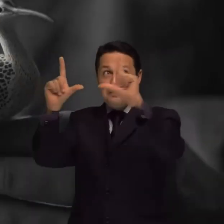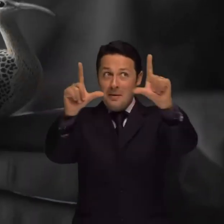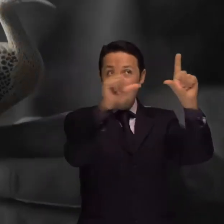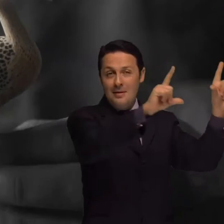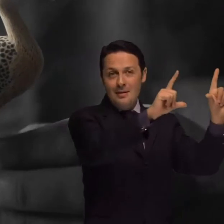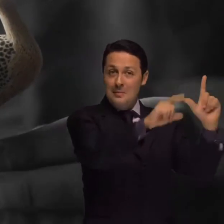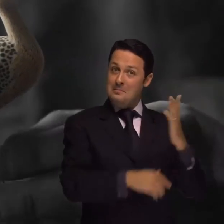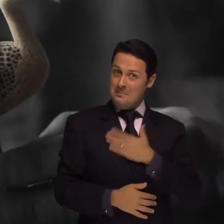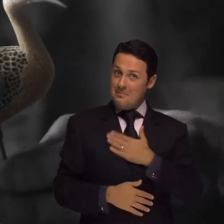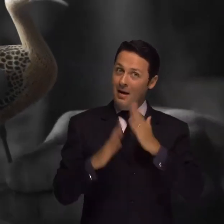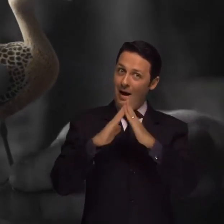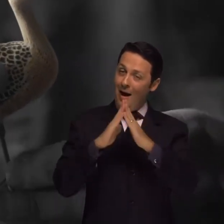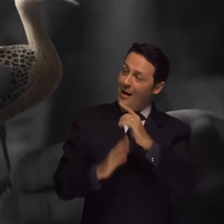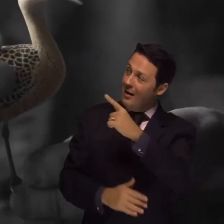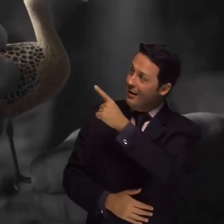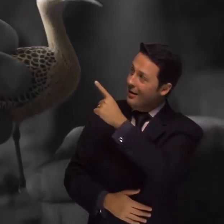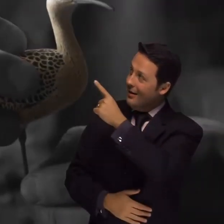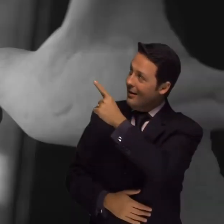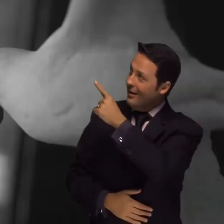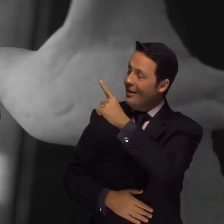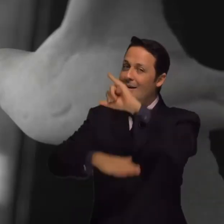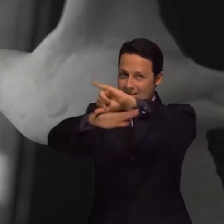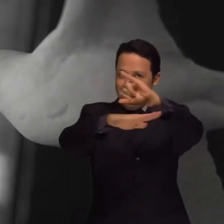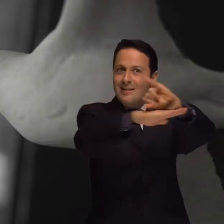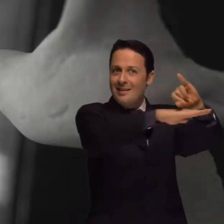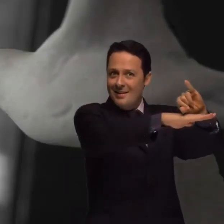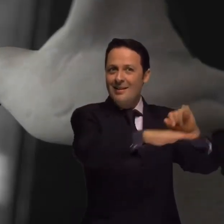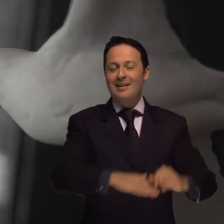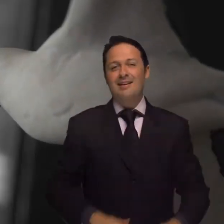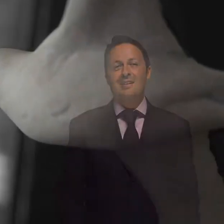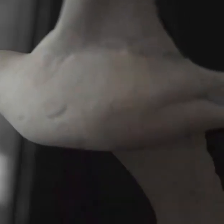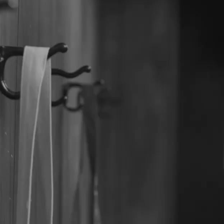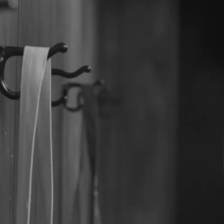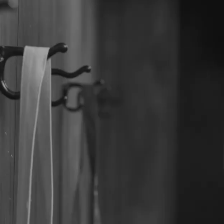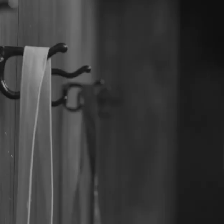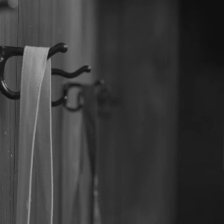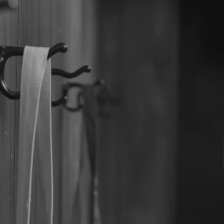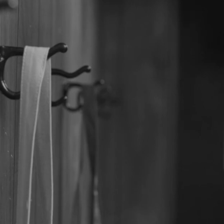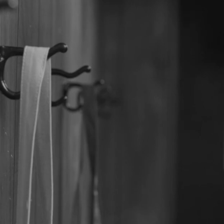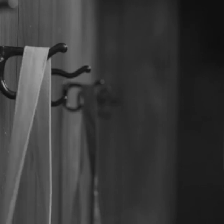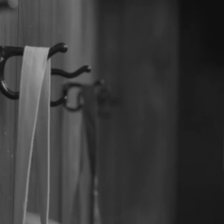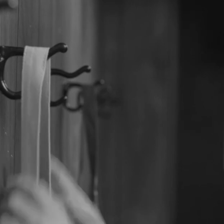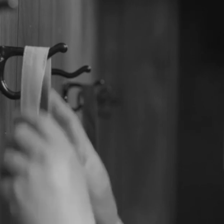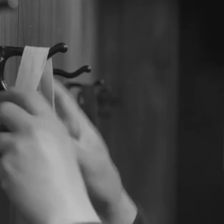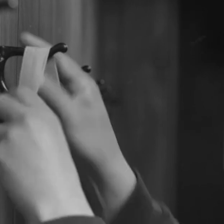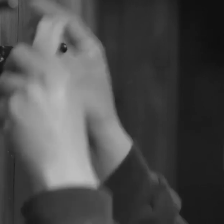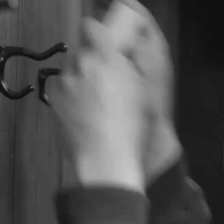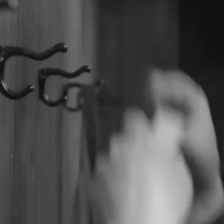Para mim, as minhas esculturas são como os quadros que as pessoas têm em suas casas.